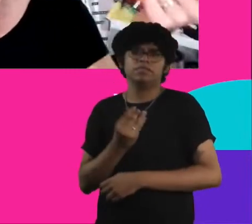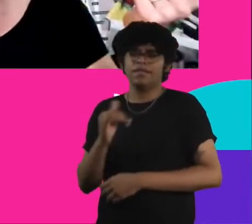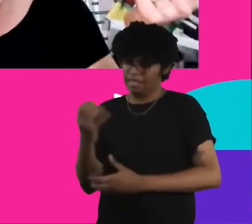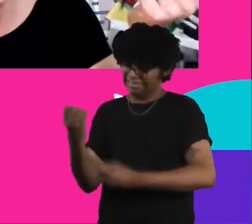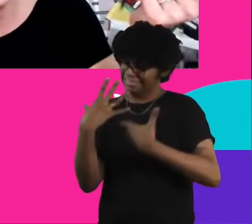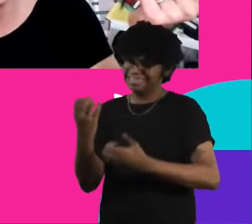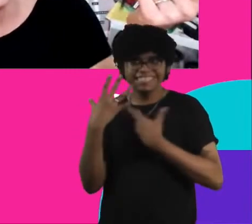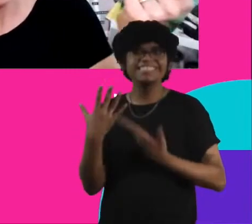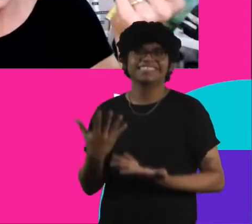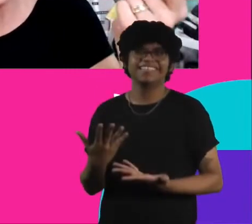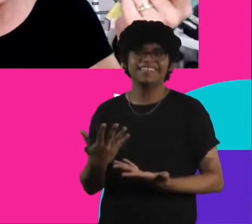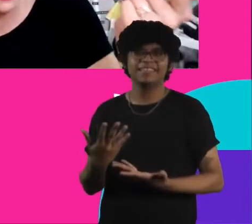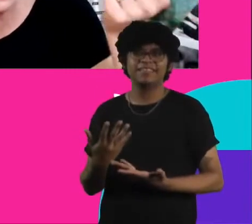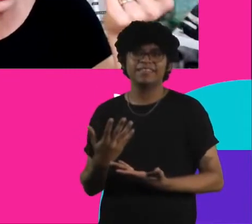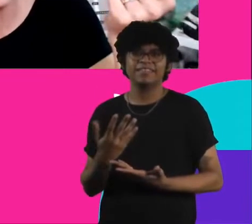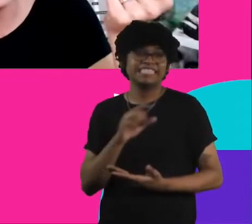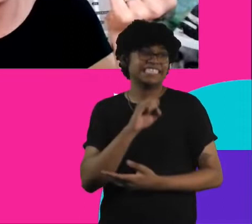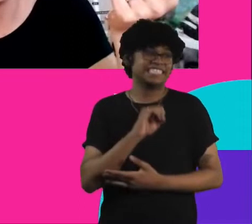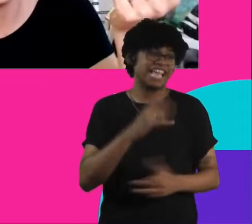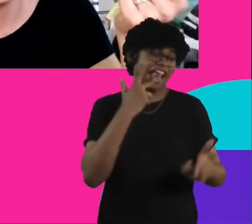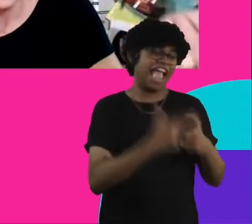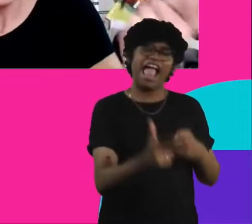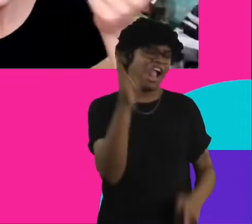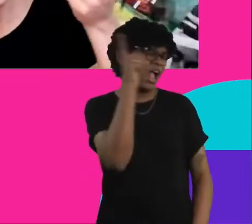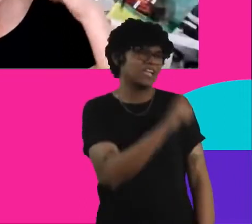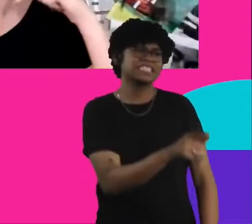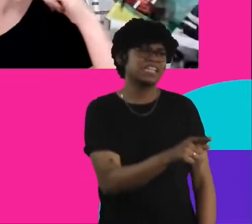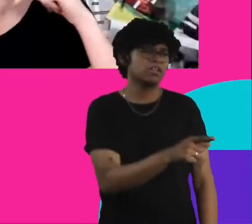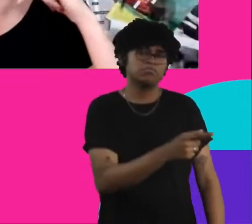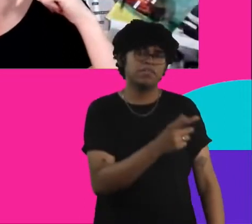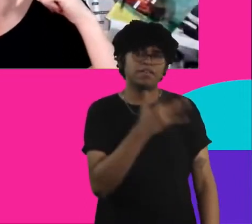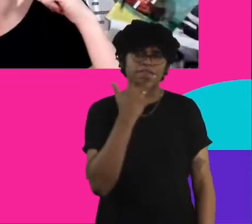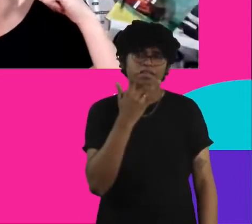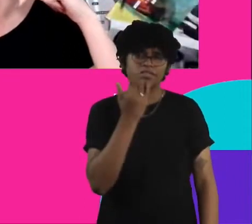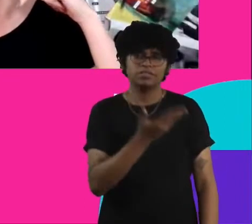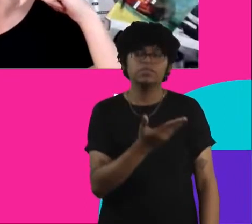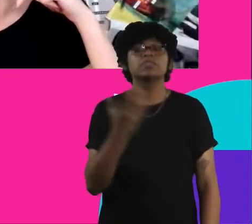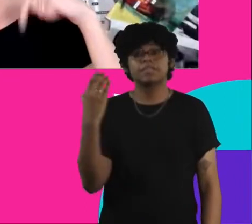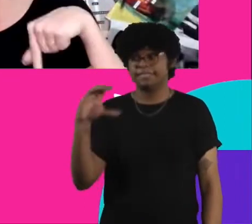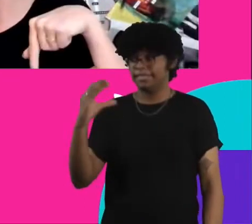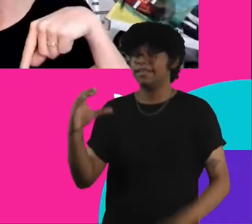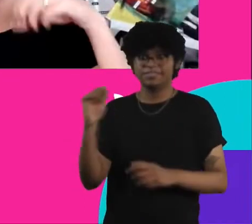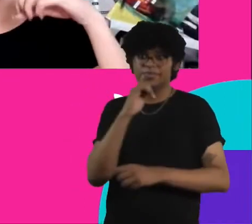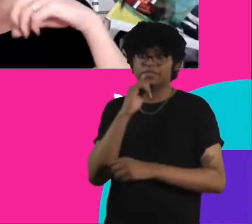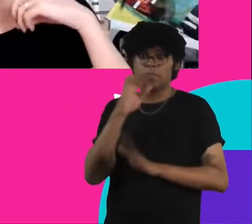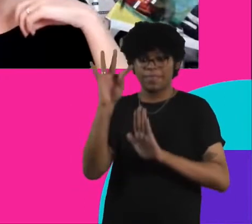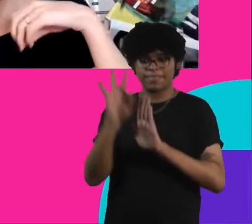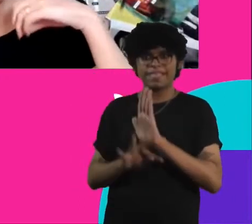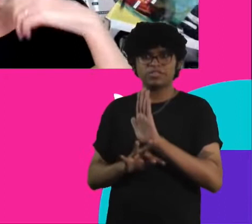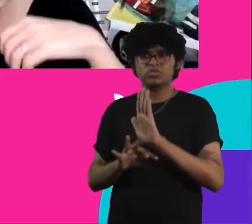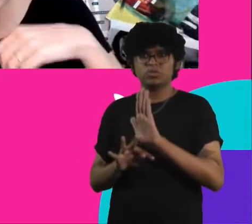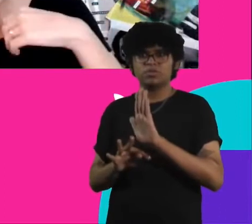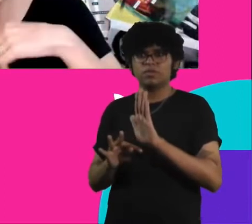gente. Até mais do que o acerto, né? Na ciência a gente fala muito isso. Você não deixa de publicar uma tese que você negou. Por quê?